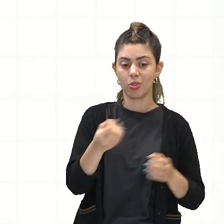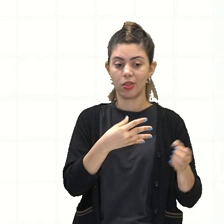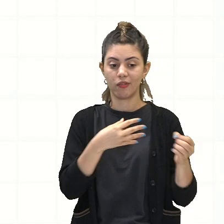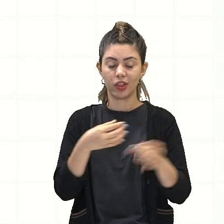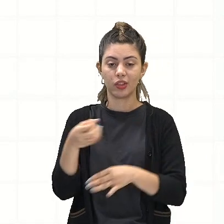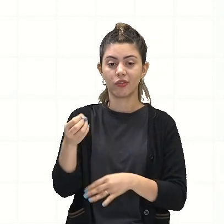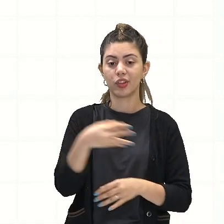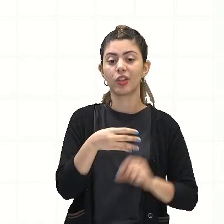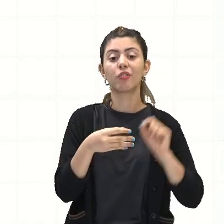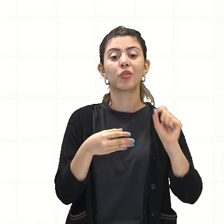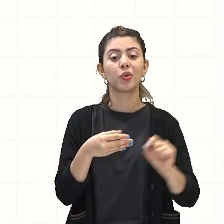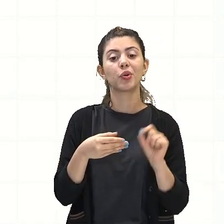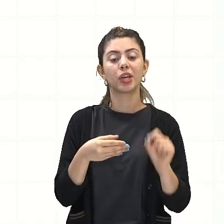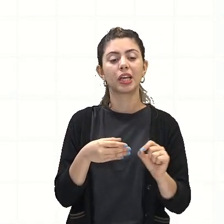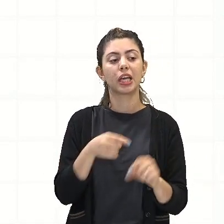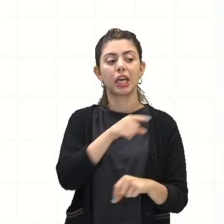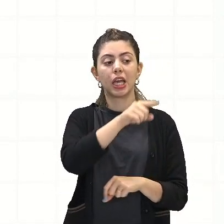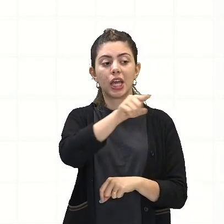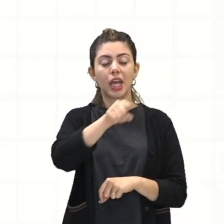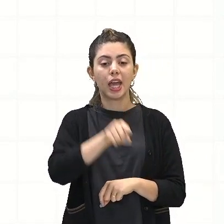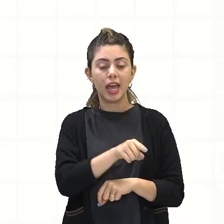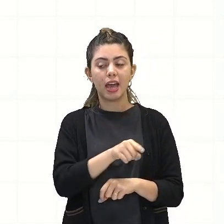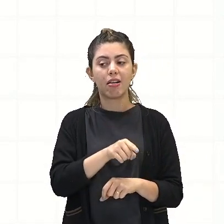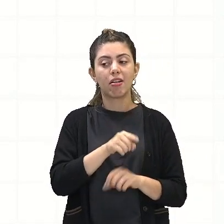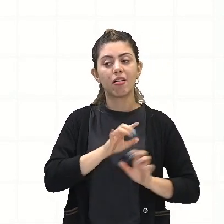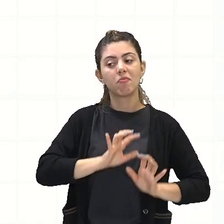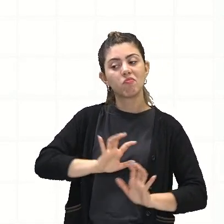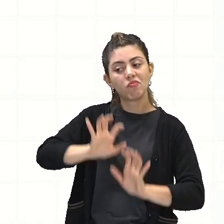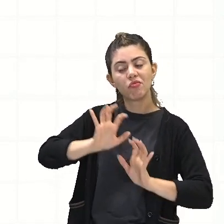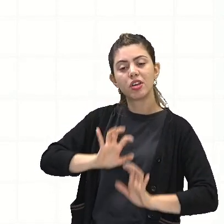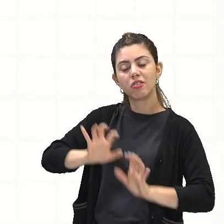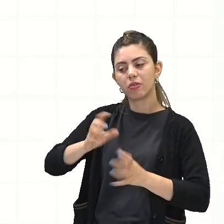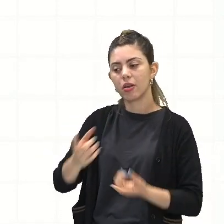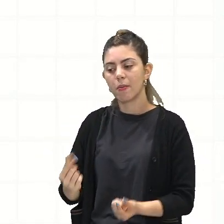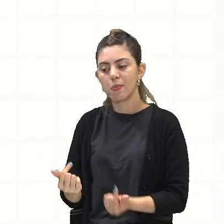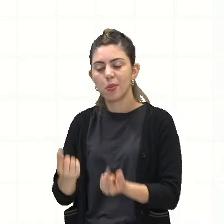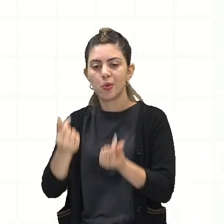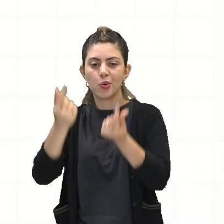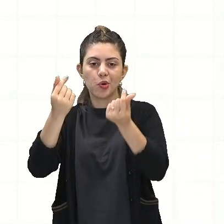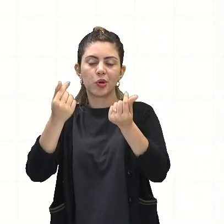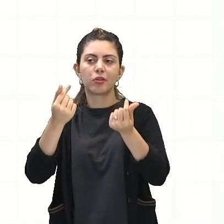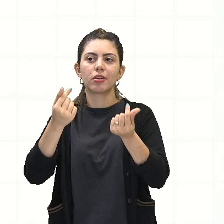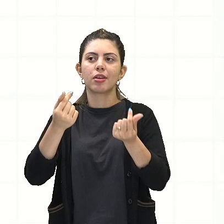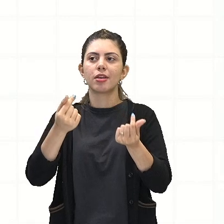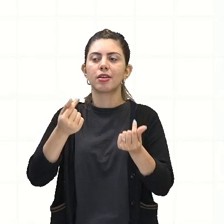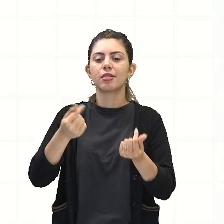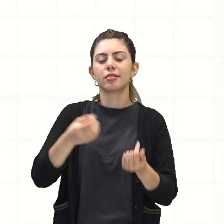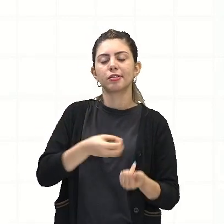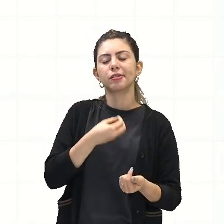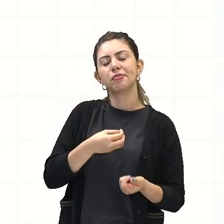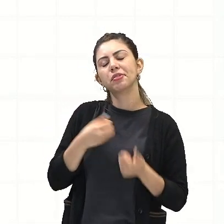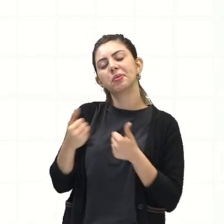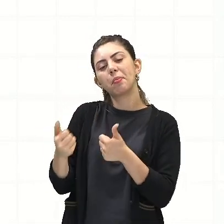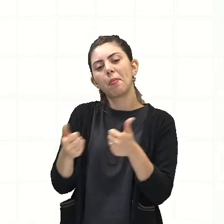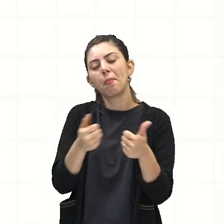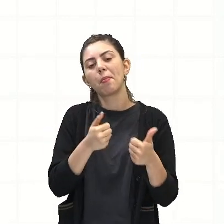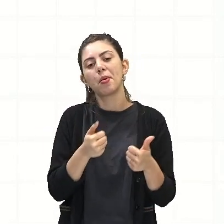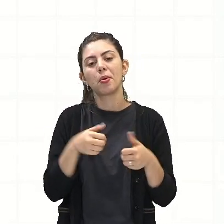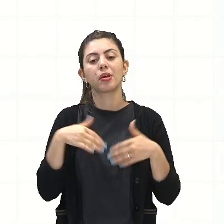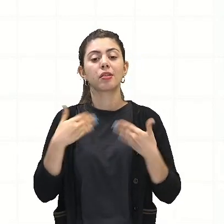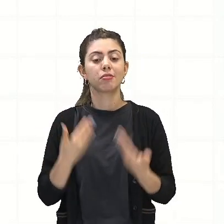práticas econômicas que eram condenadas pela Igreja Católica. Enquanto a Igreja Católica